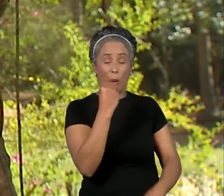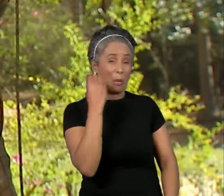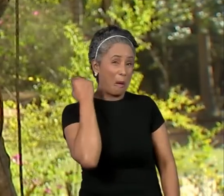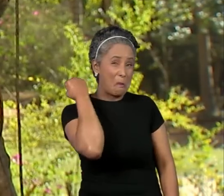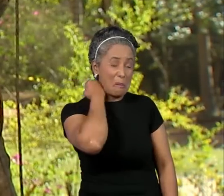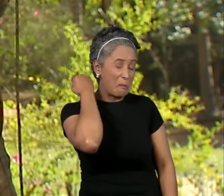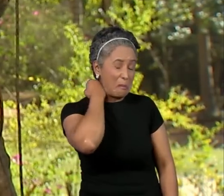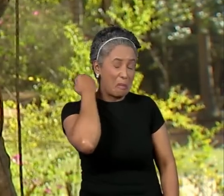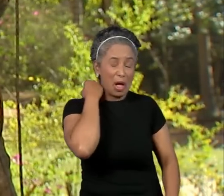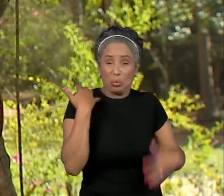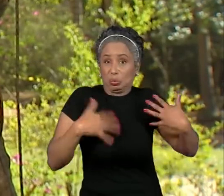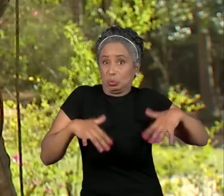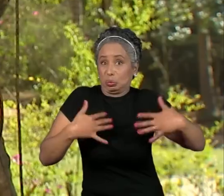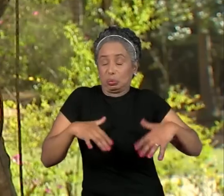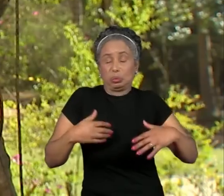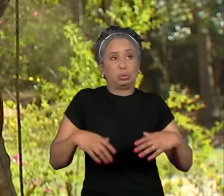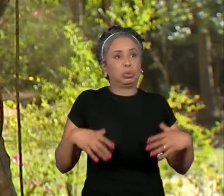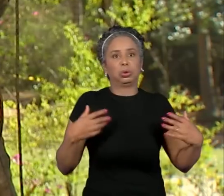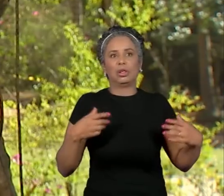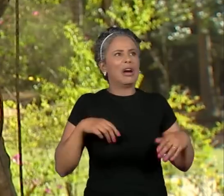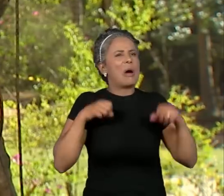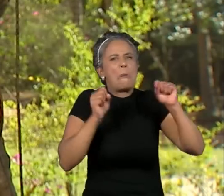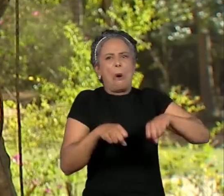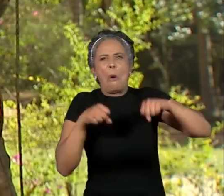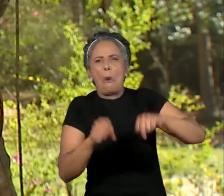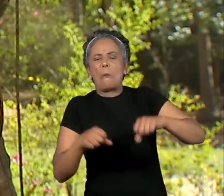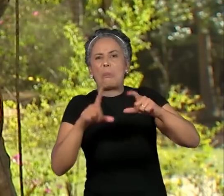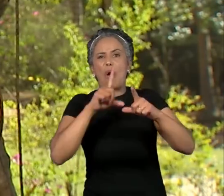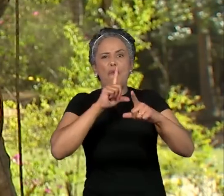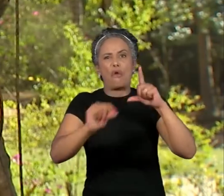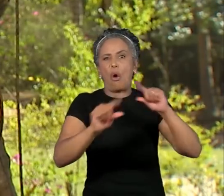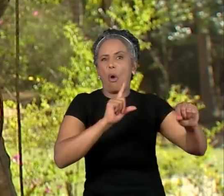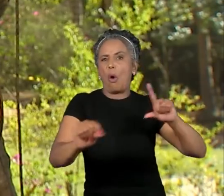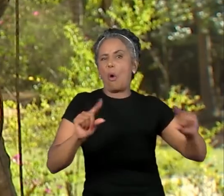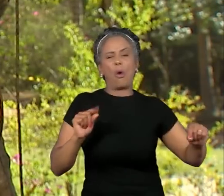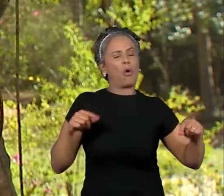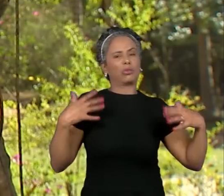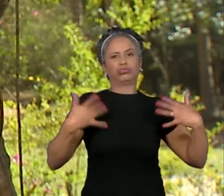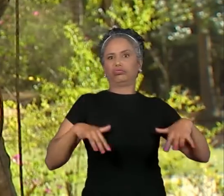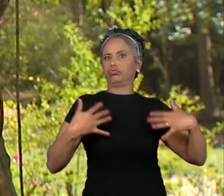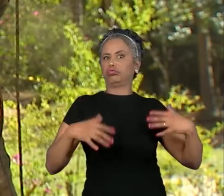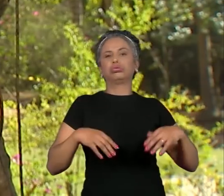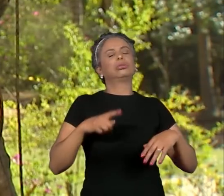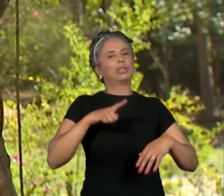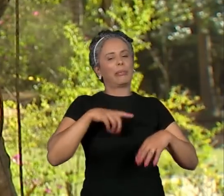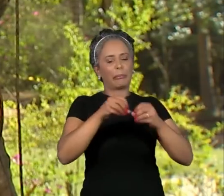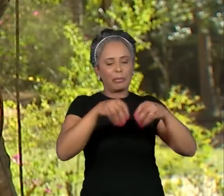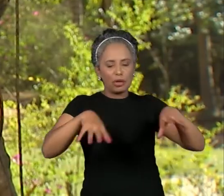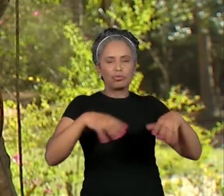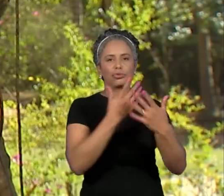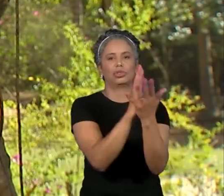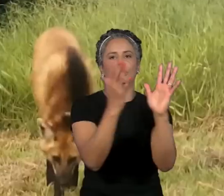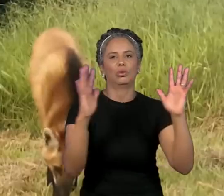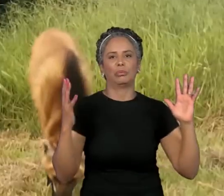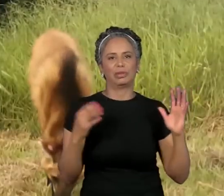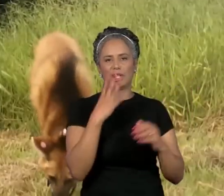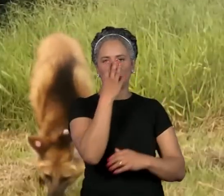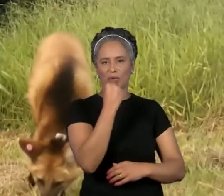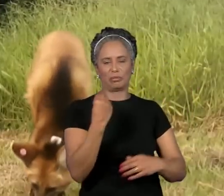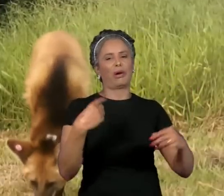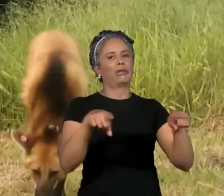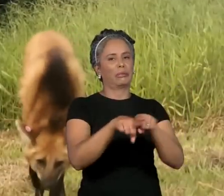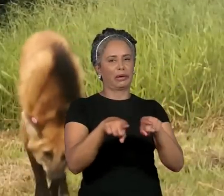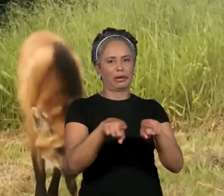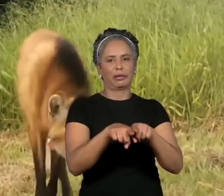não bastasse, as modificações do ambiente natural trazem ainda outros prejuízos para esses animais.